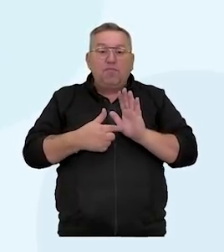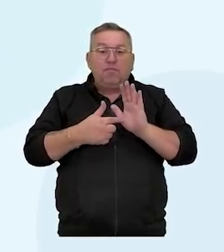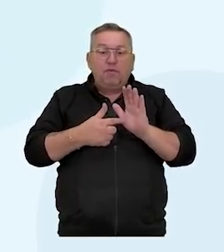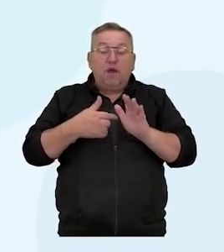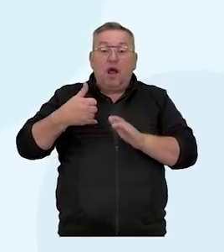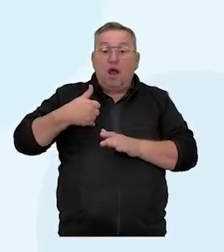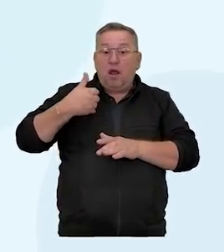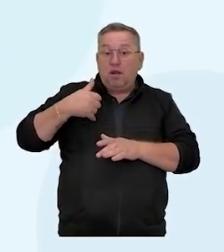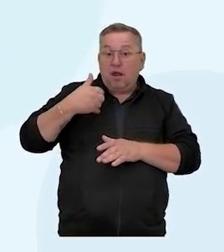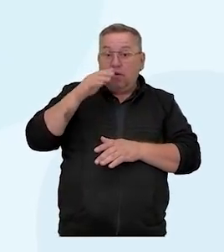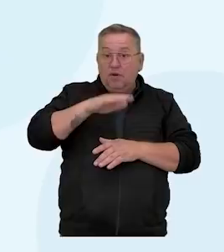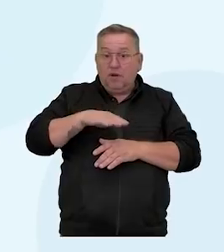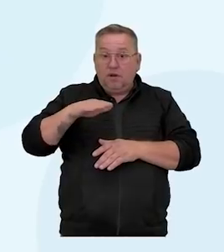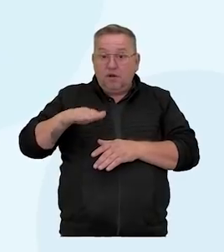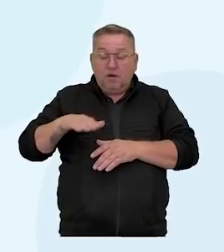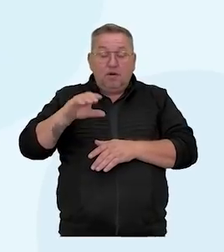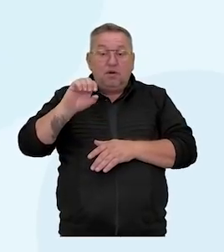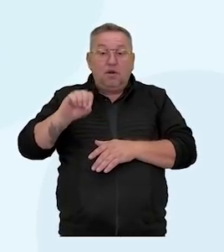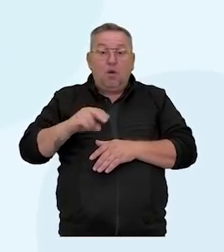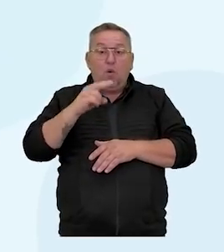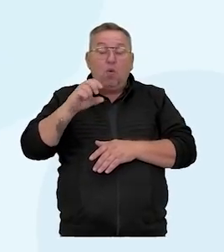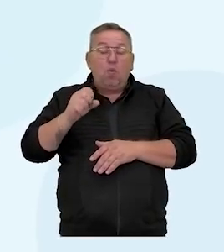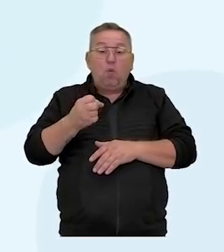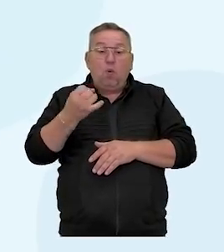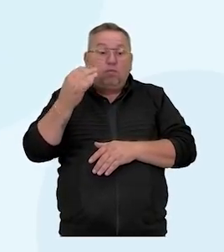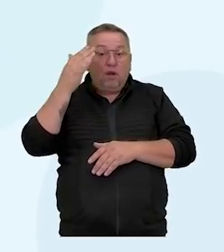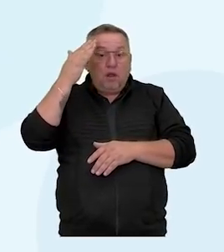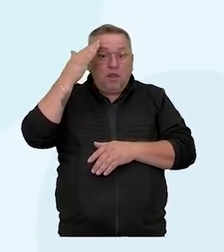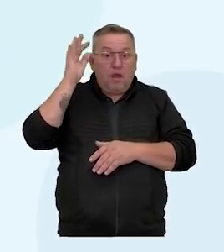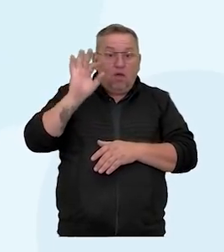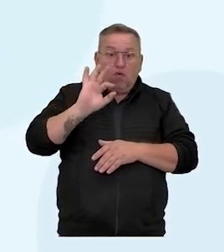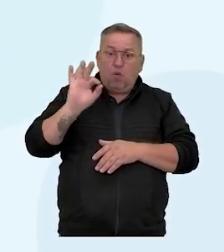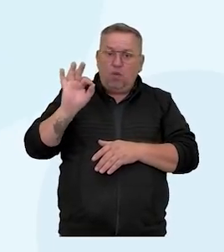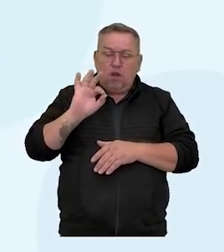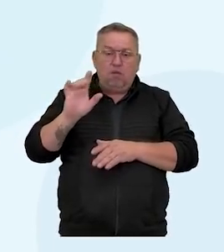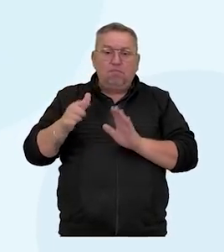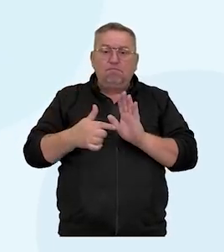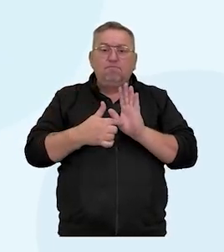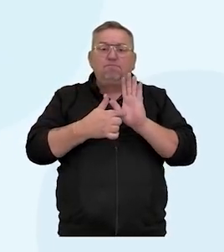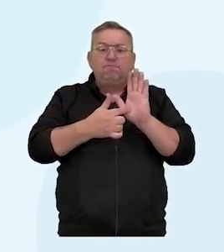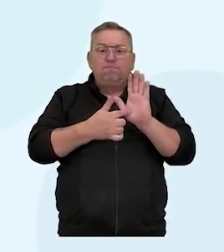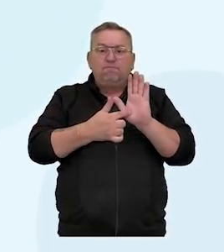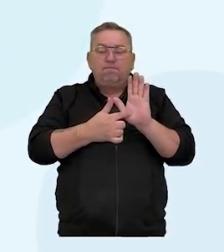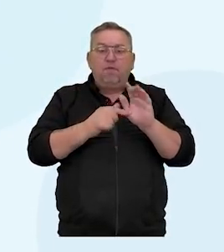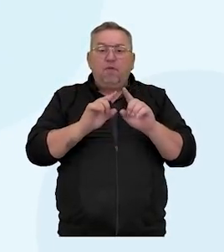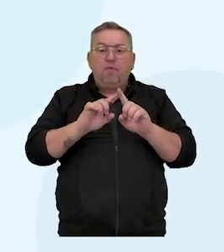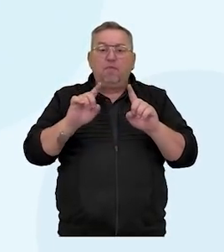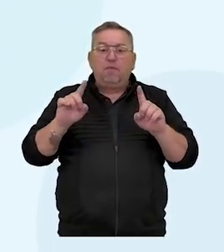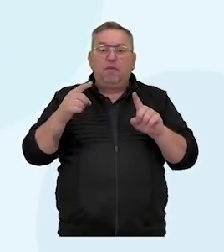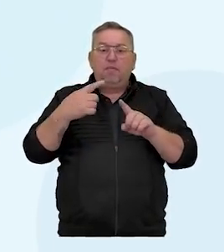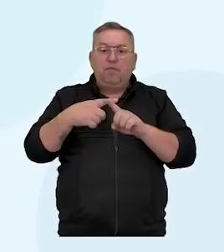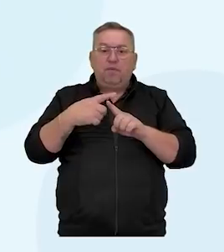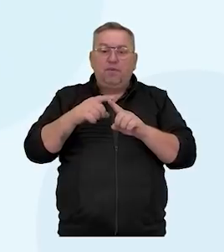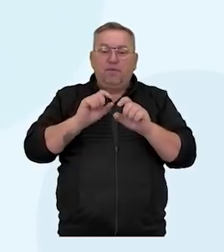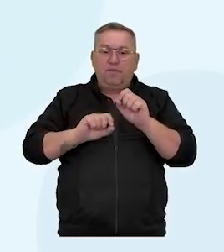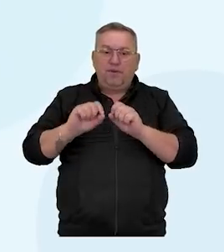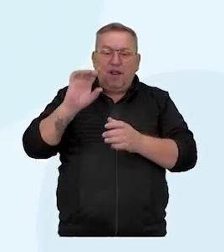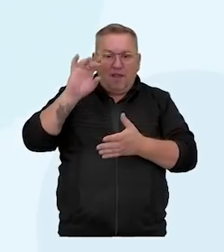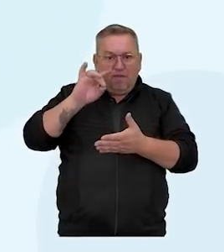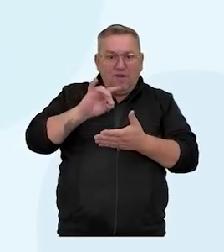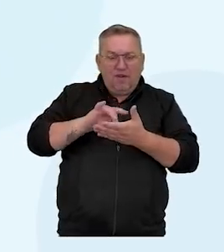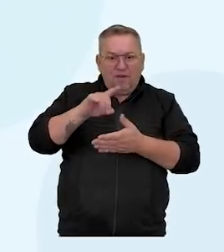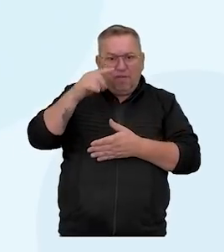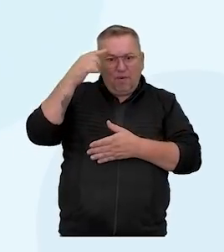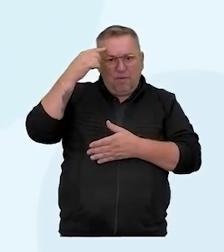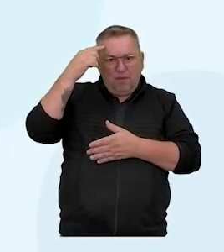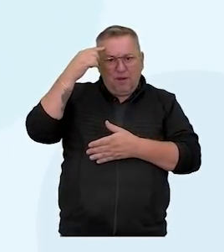dessa criança, o quanto que ela entende ou não dessa exposição, né? E mesmo assim, porque a depender da idade, vamos pensar,